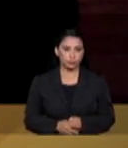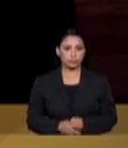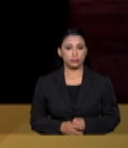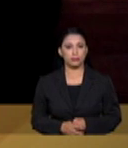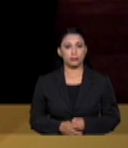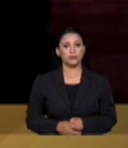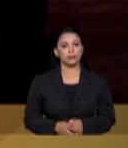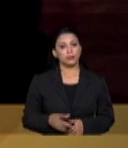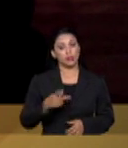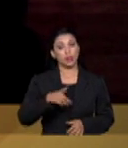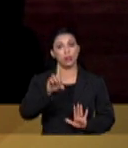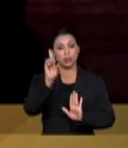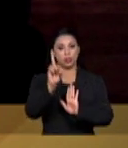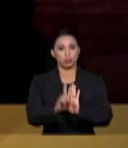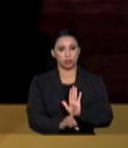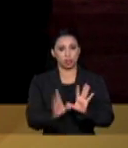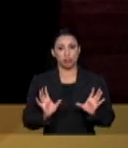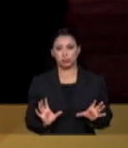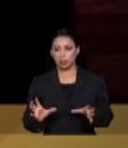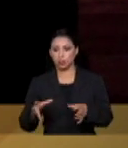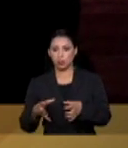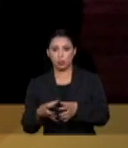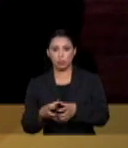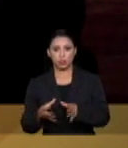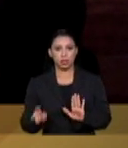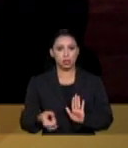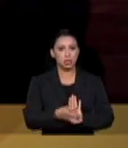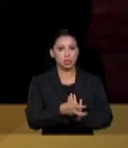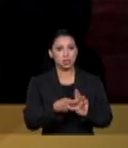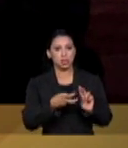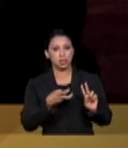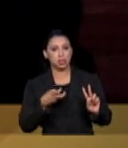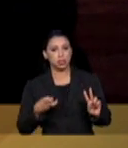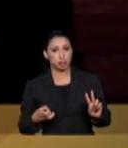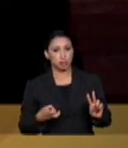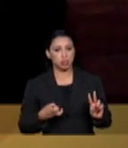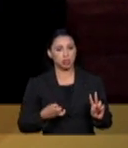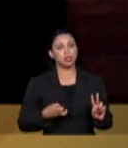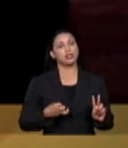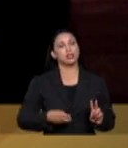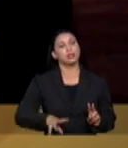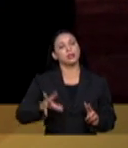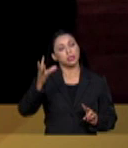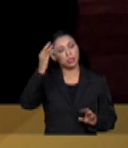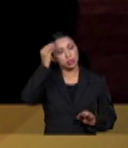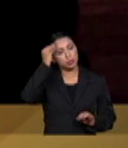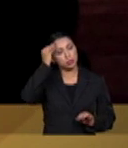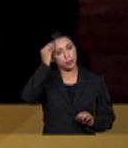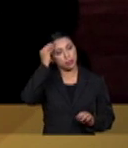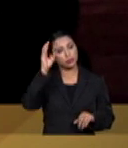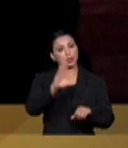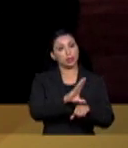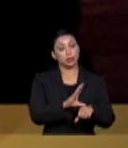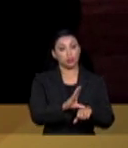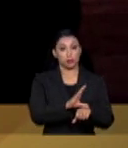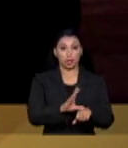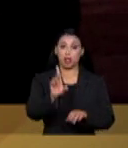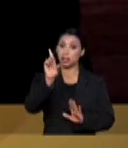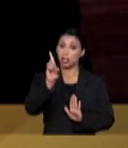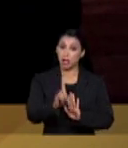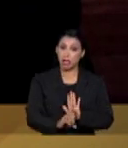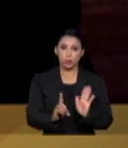que os direitos das Comunidades indígenas a luz da Constituição constitui